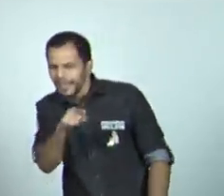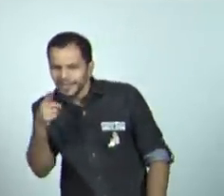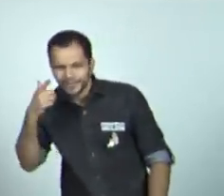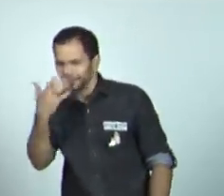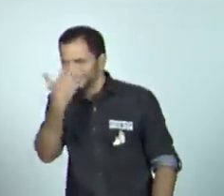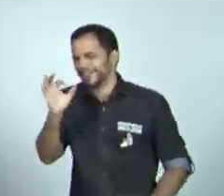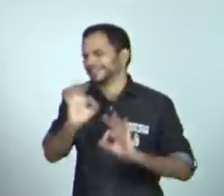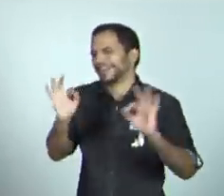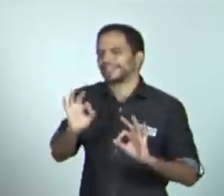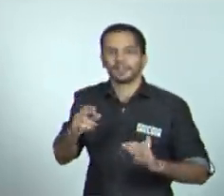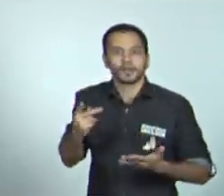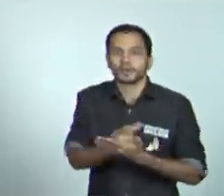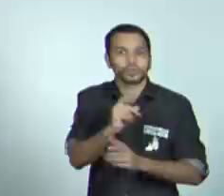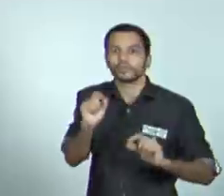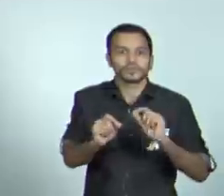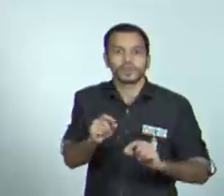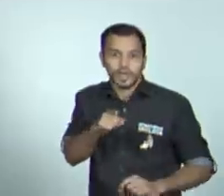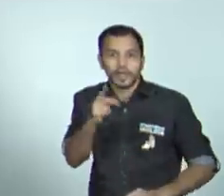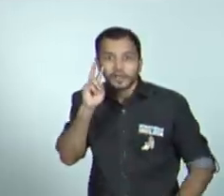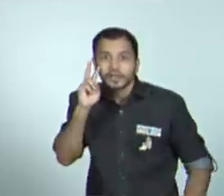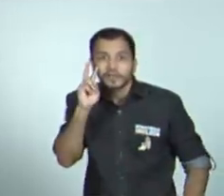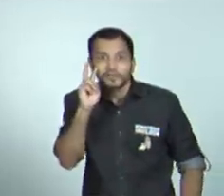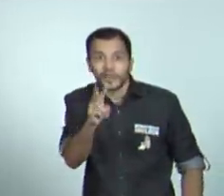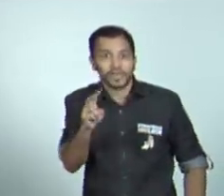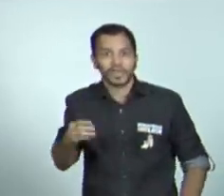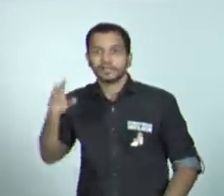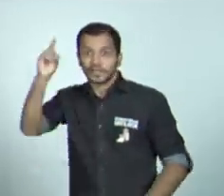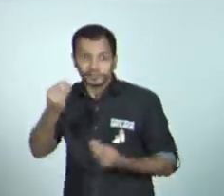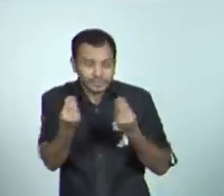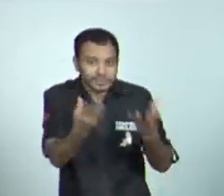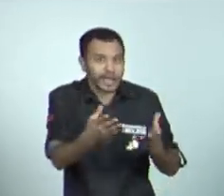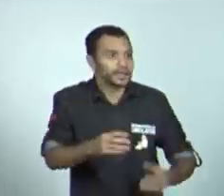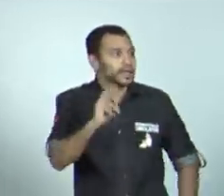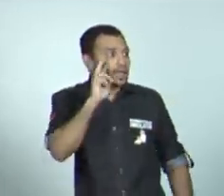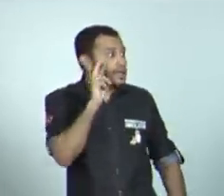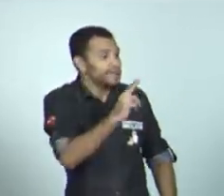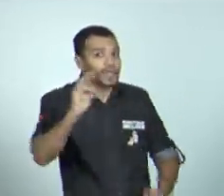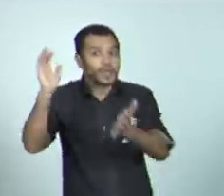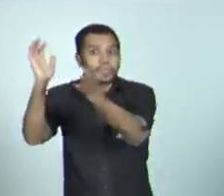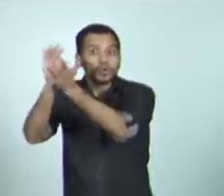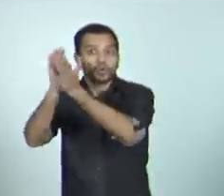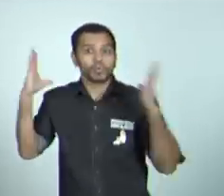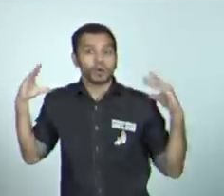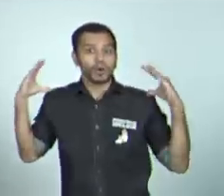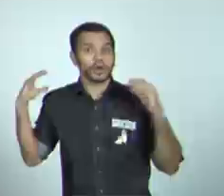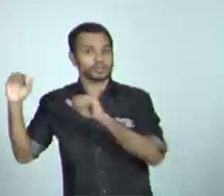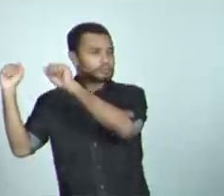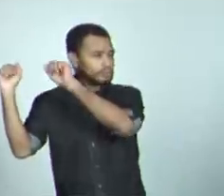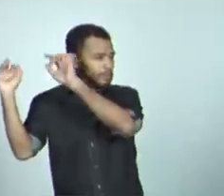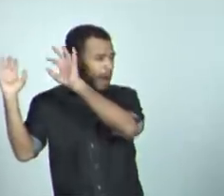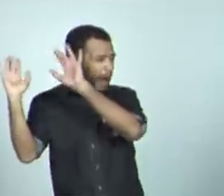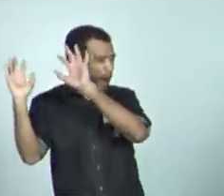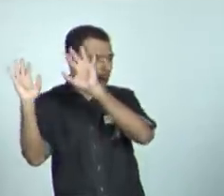do discípulo de eliseu e quando os olhos são abertos ele olha ele deu um exército vindo contra a montanha mas tem um